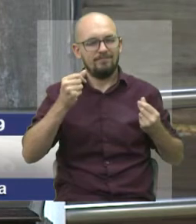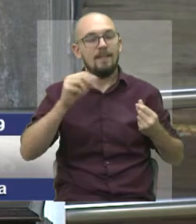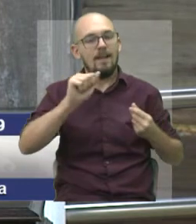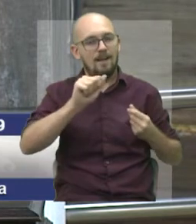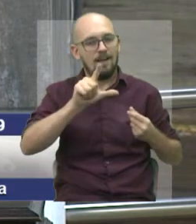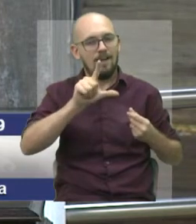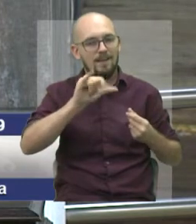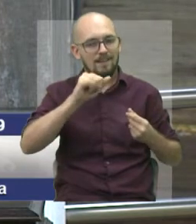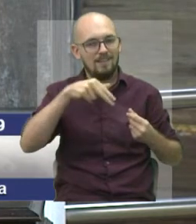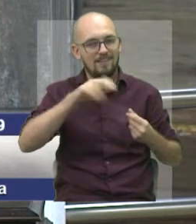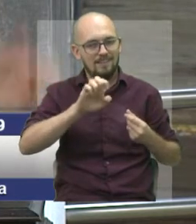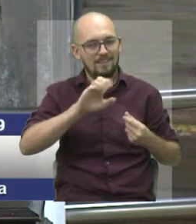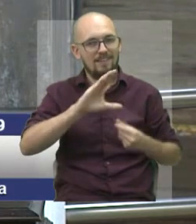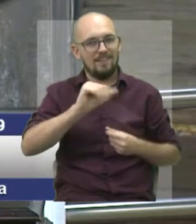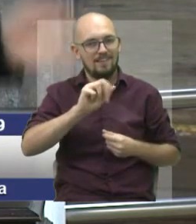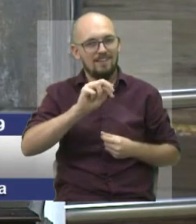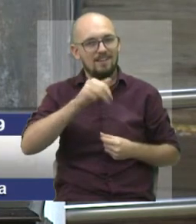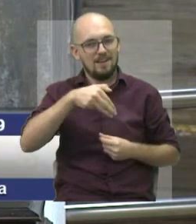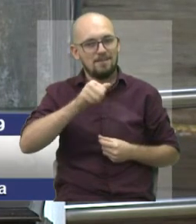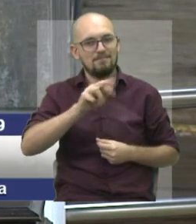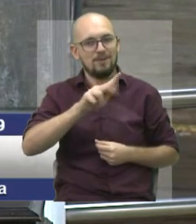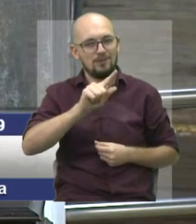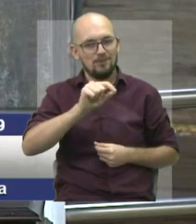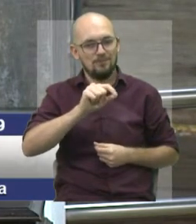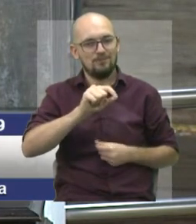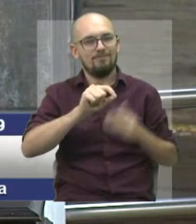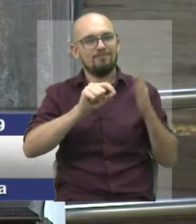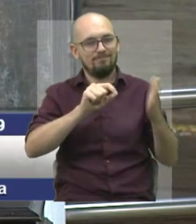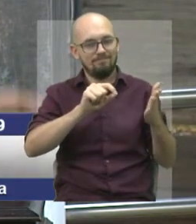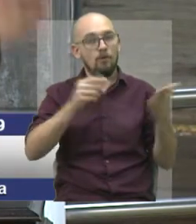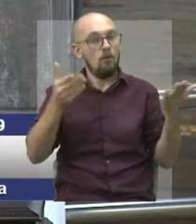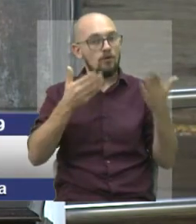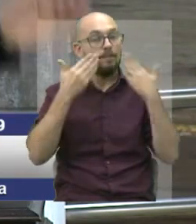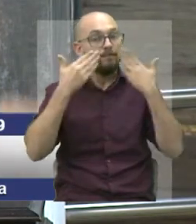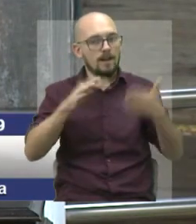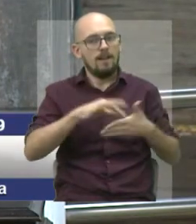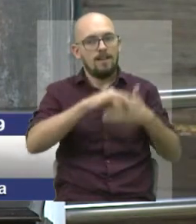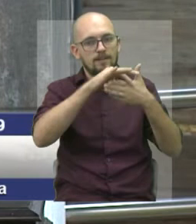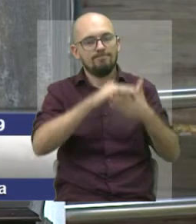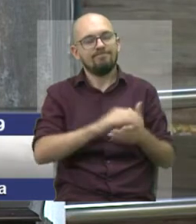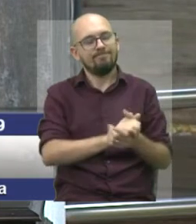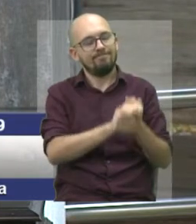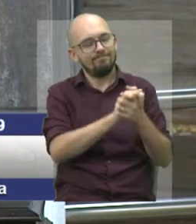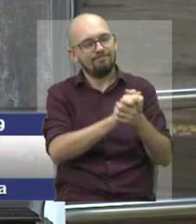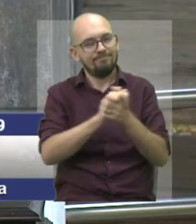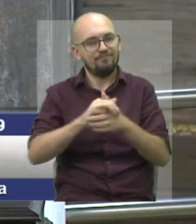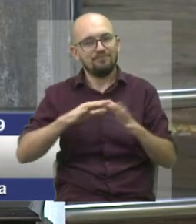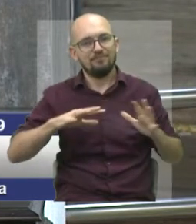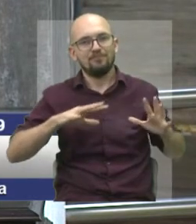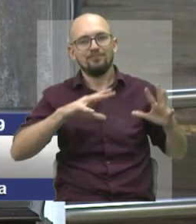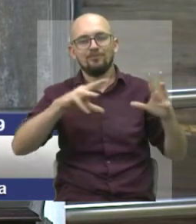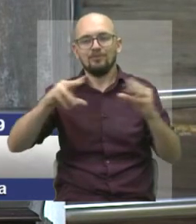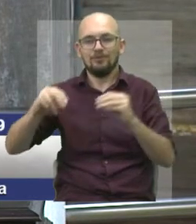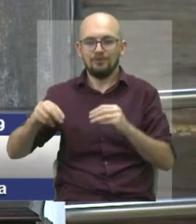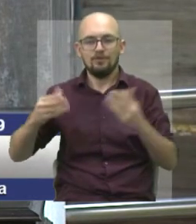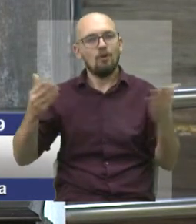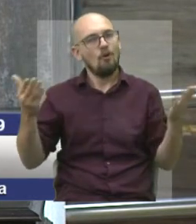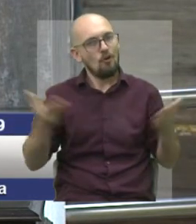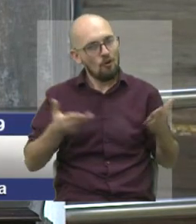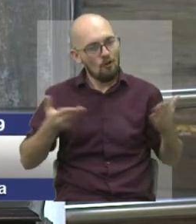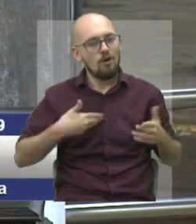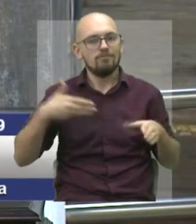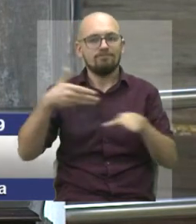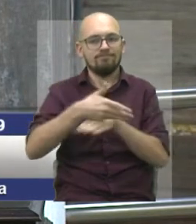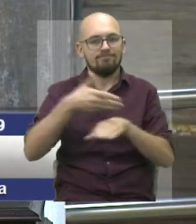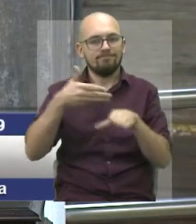Aline Camargo, que hoje está à frente, né, do PROED. Quero cumprimentar todos os outros que hoje fazem parte,